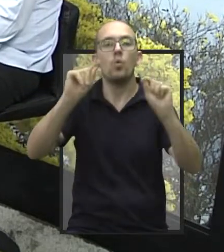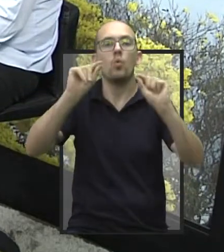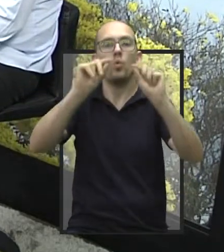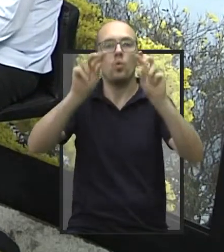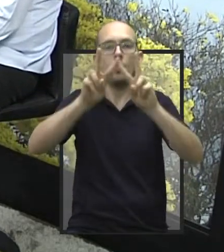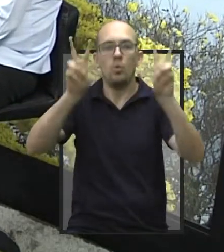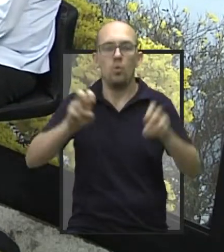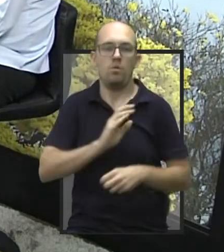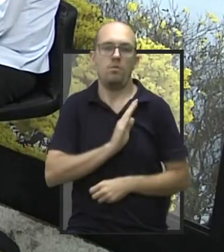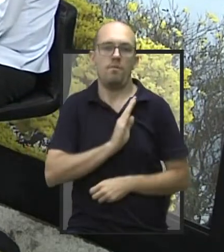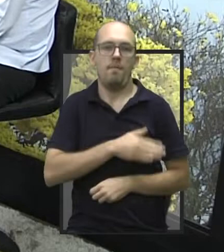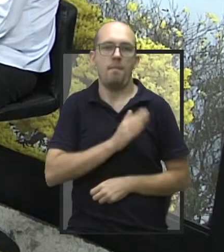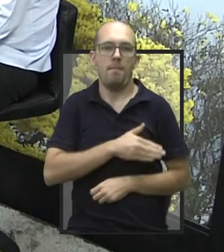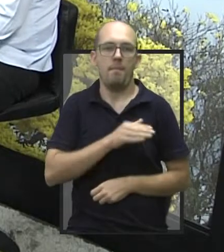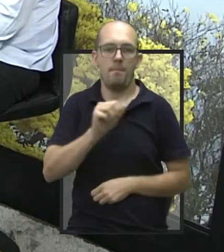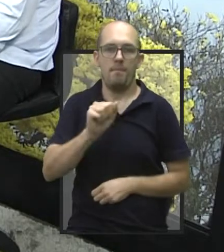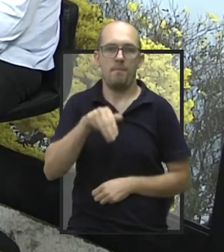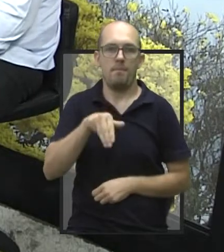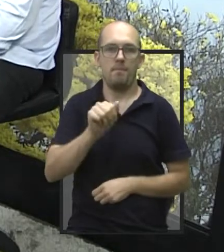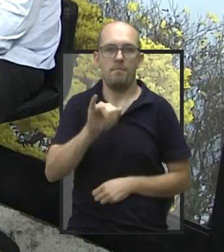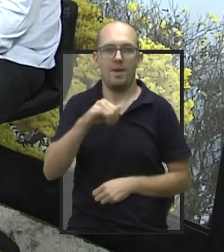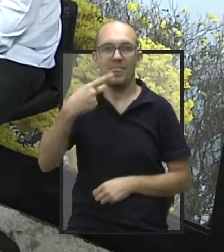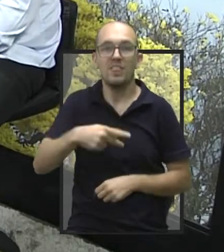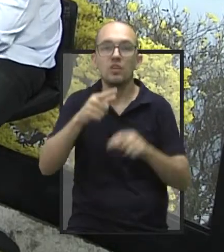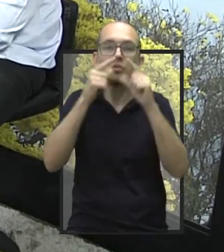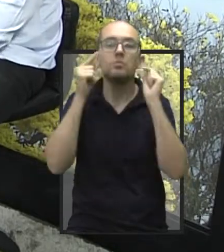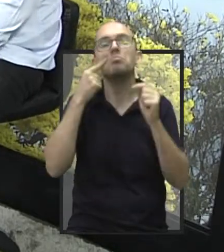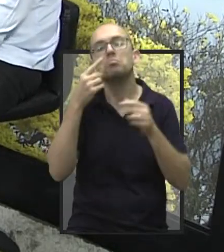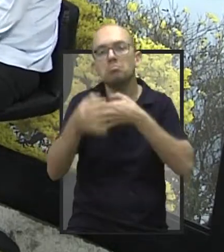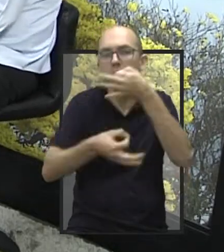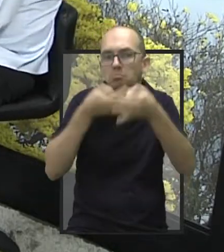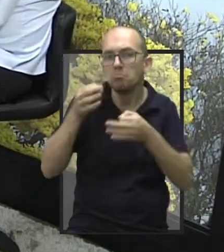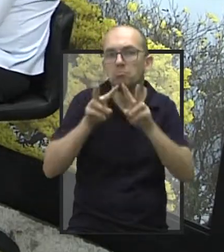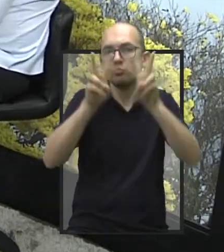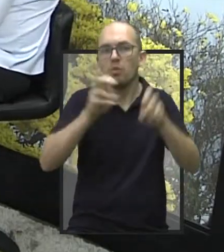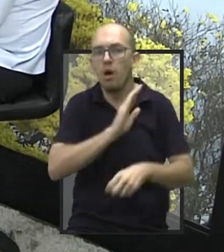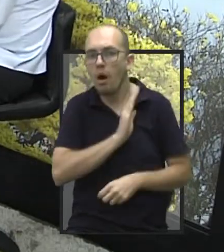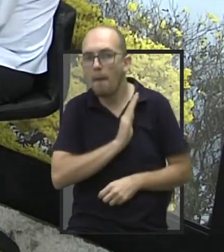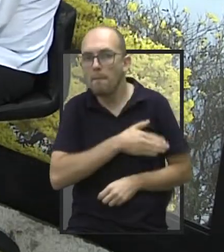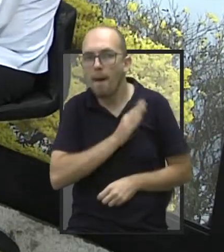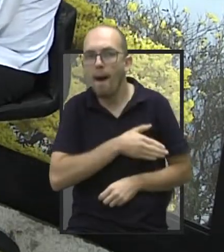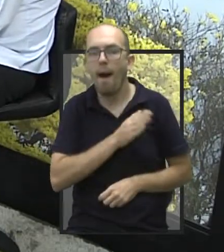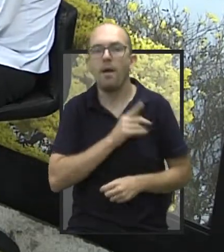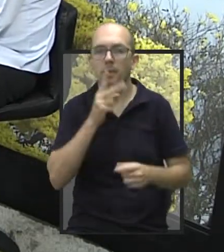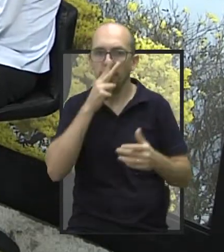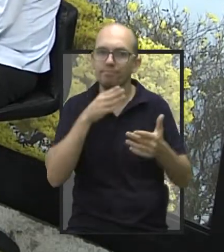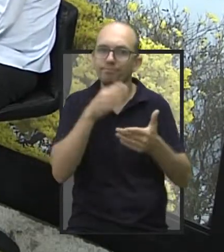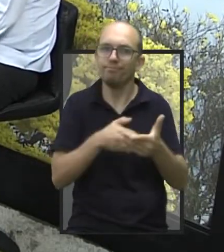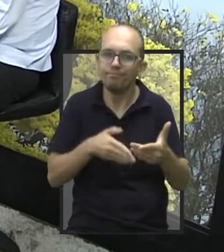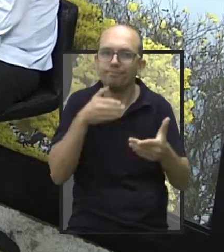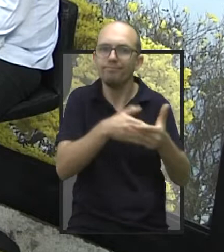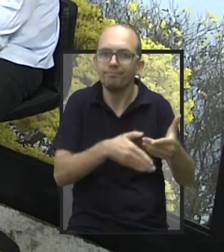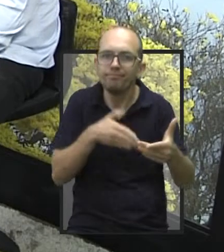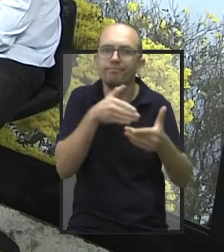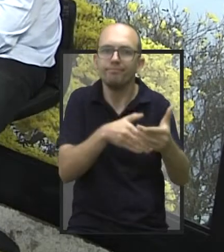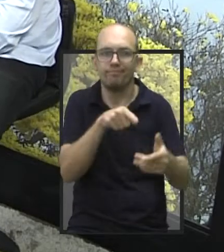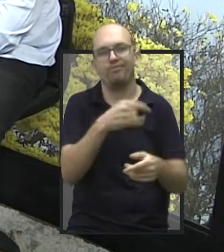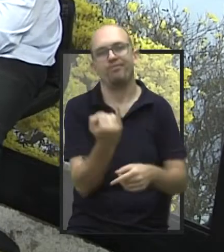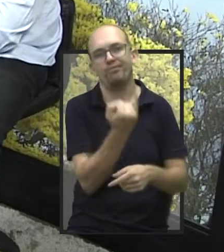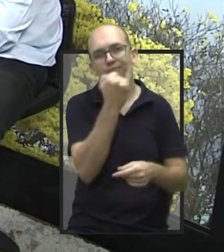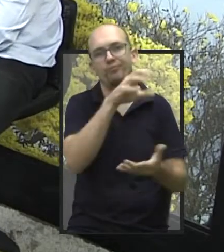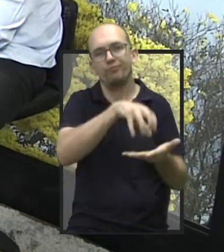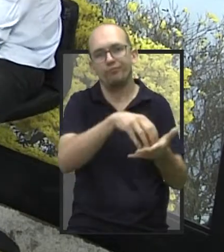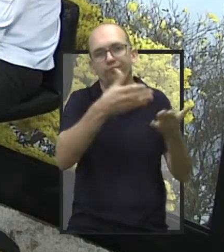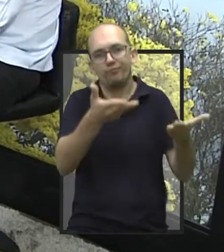vive aqui em Jaú. Qual a avaliação que o senhor faz das dificuldades enfrentadas por esta importante